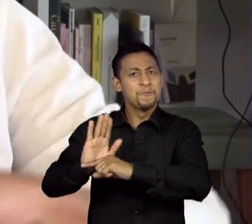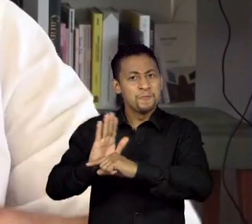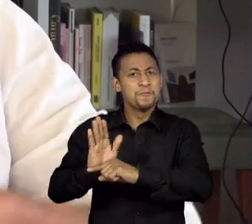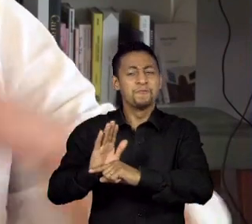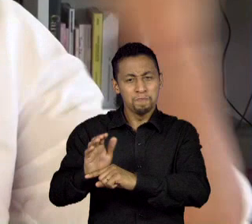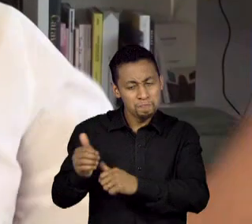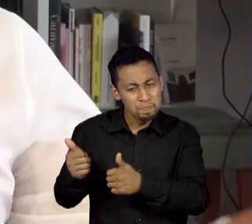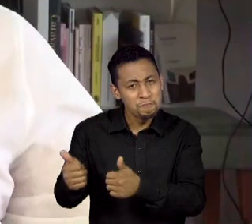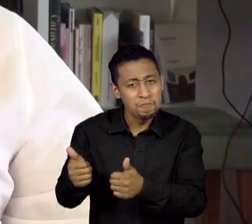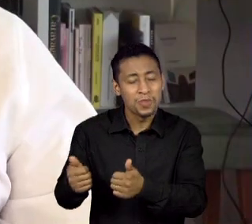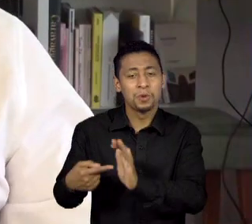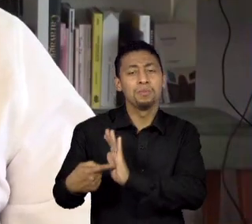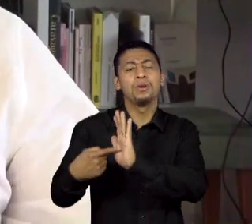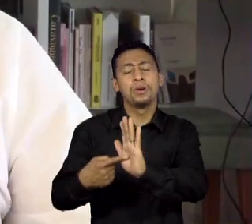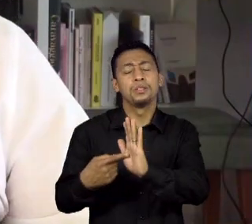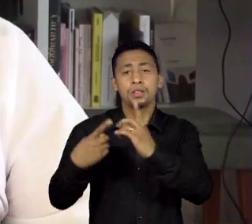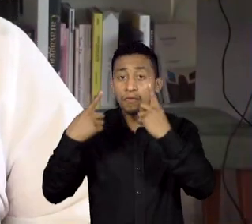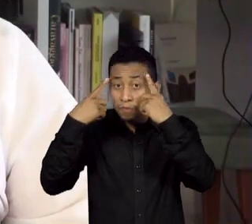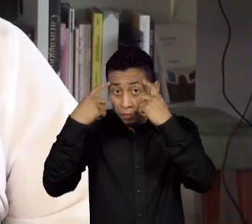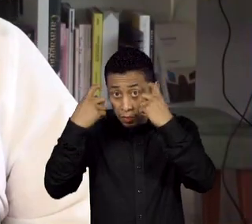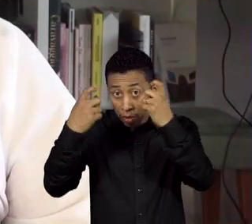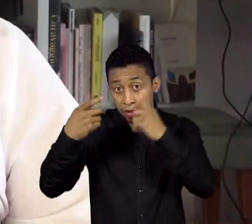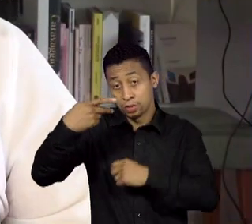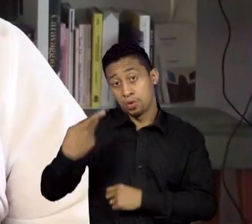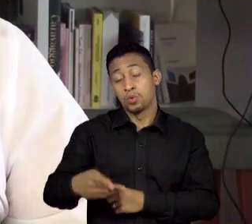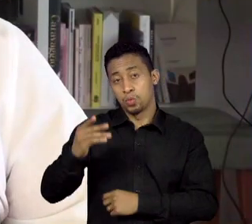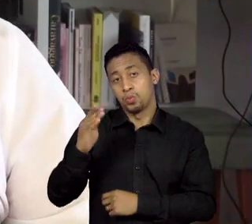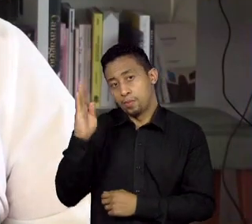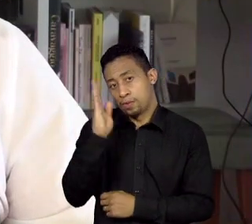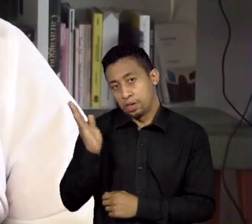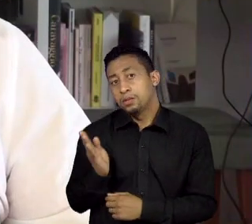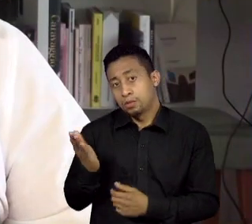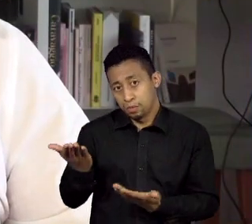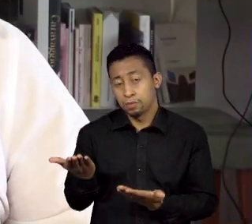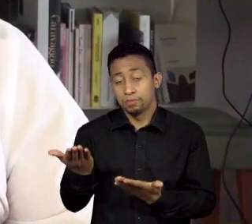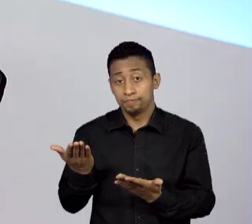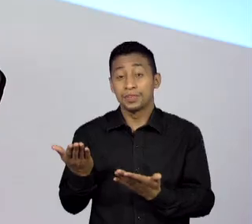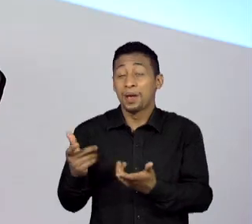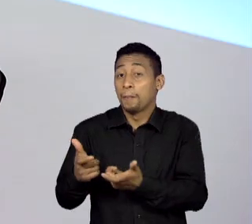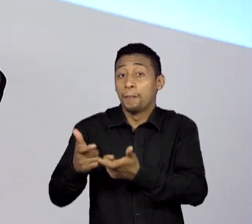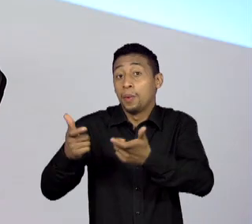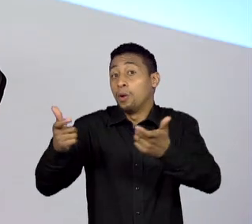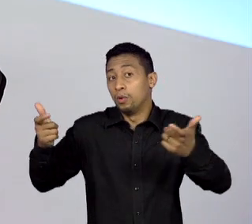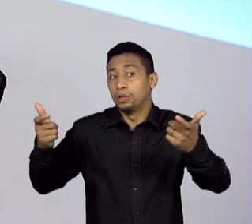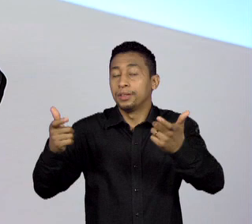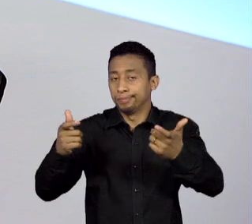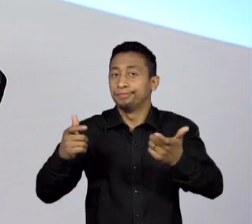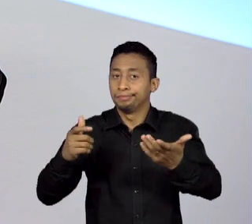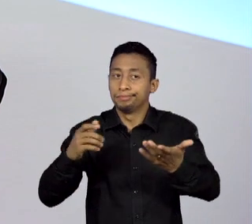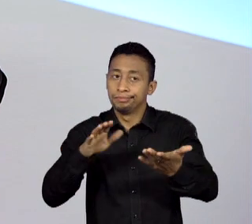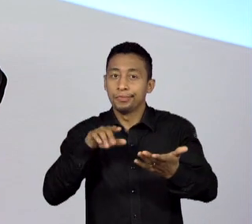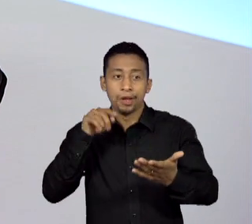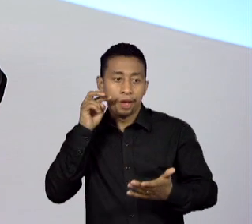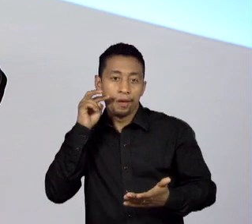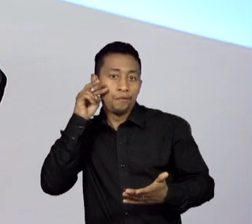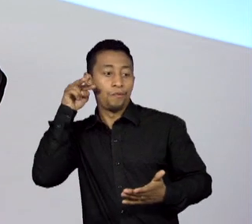certa maneira, sobre a violência brasileira, né? Que é considerado o país cordial, mas que a gente sabe que não é. E